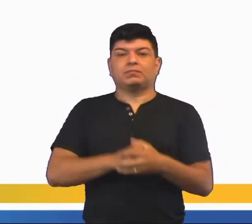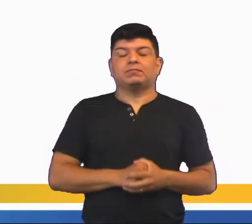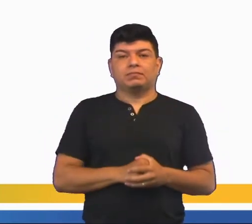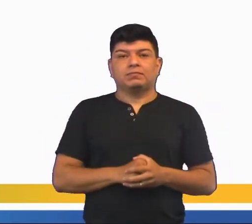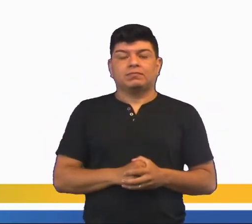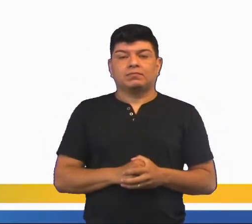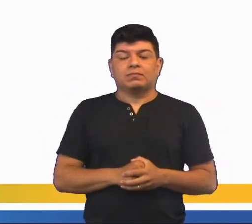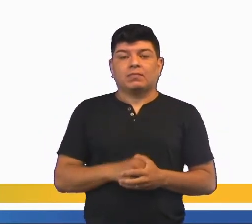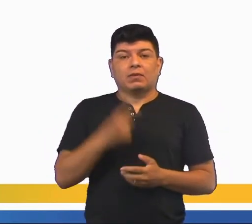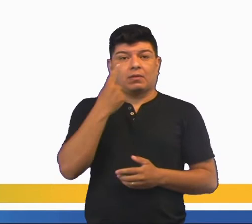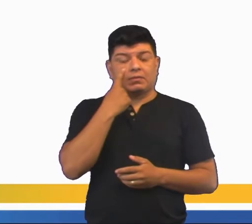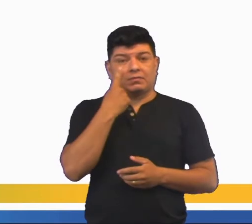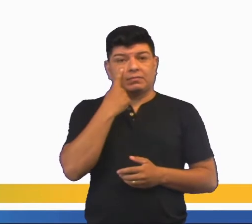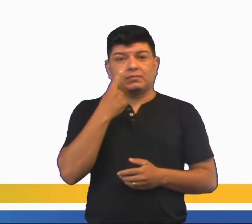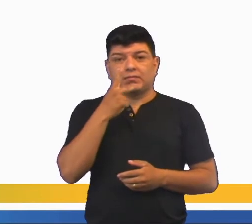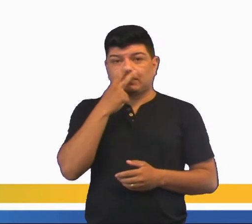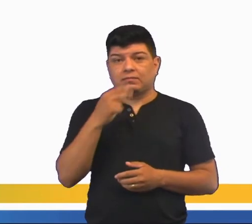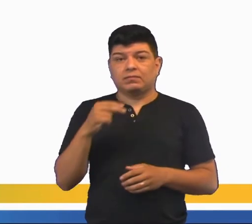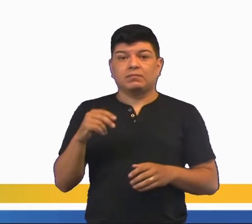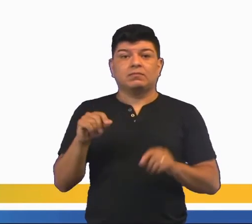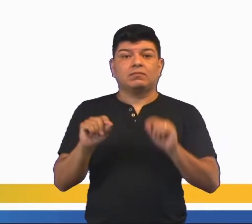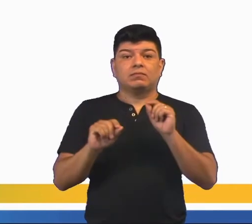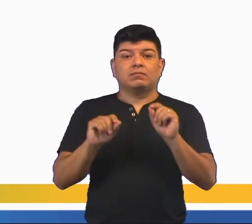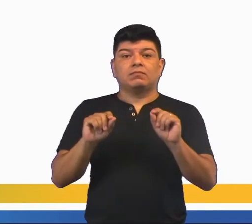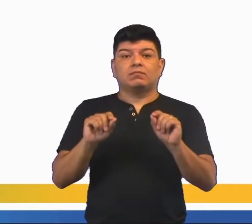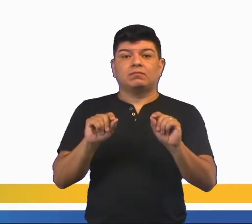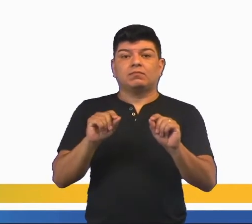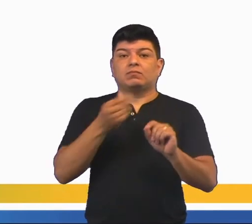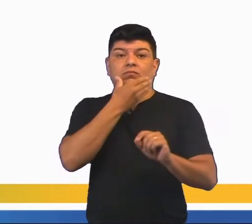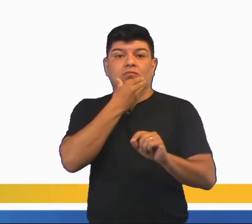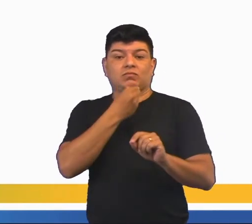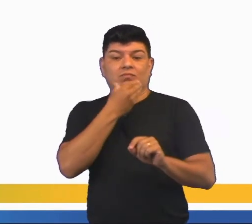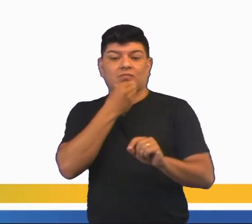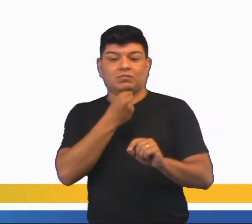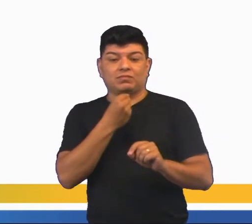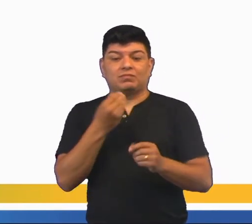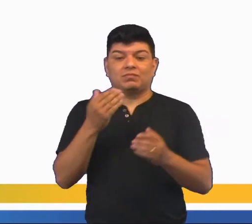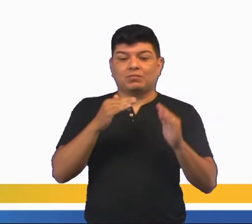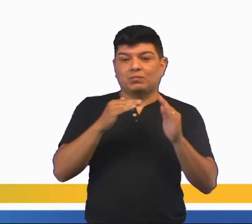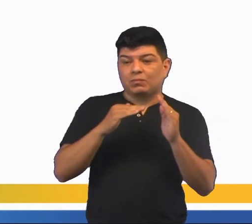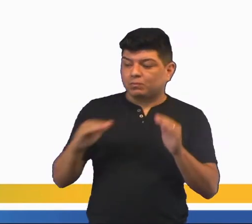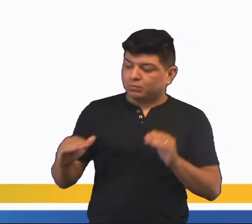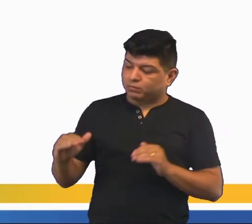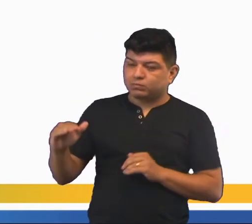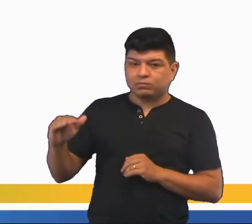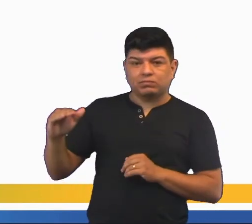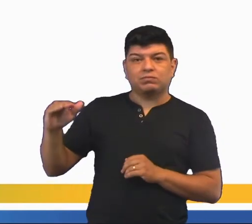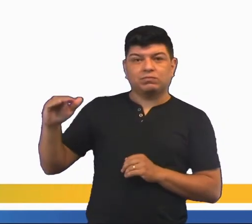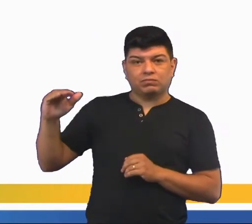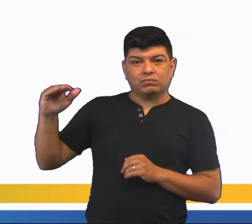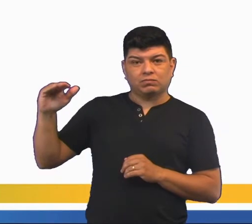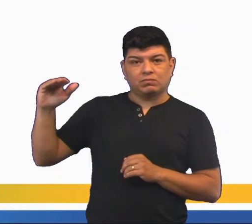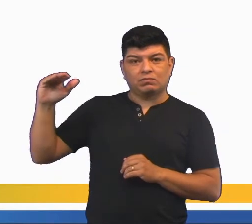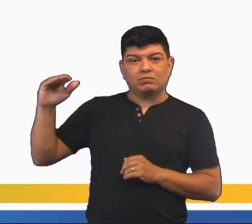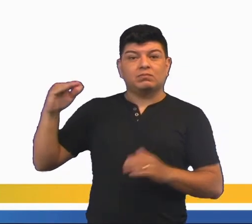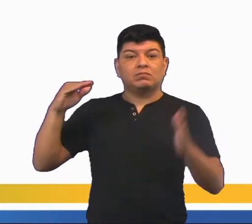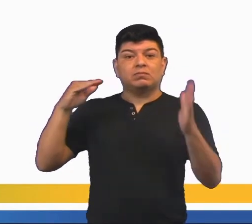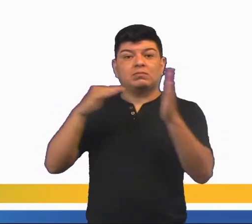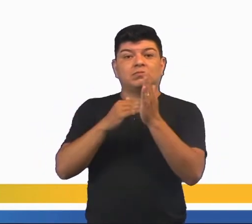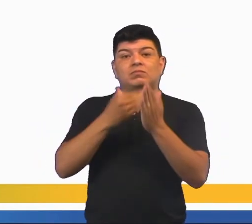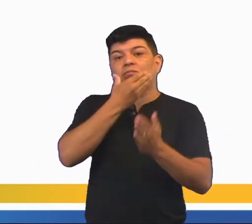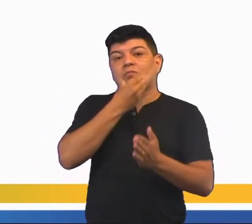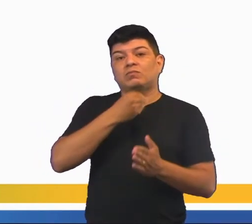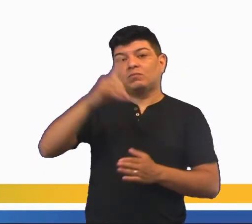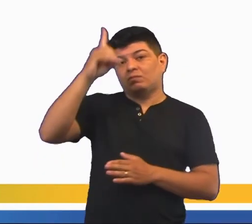características. Então, aqui nós vemos, né, o acompanhamento, né, do meninozinho vai mudando, vai crescendo até se tornar aí